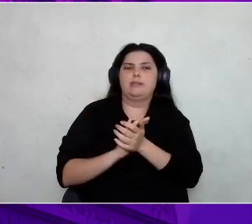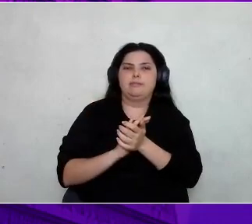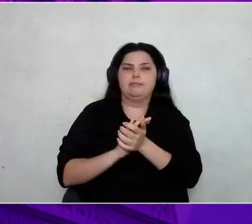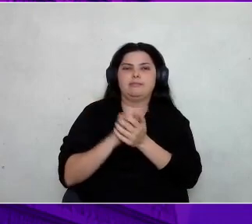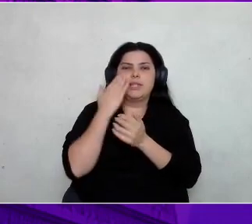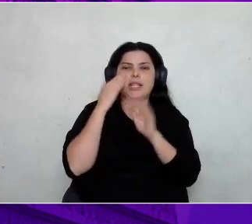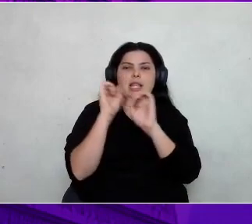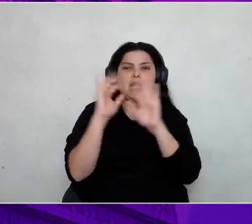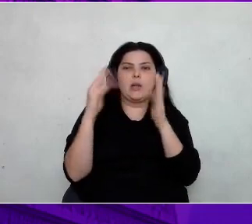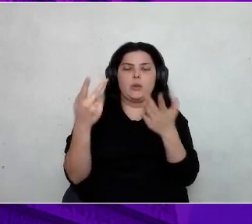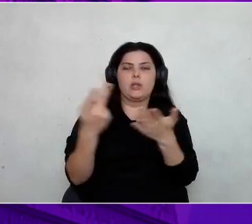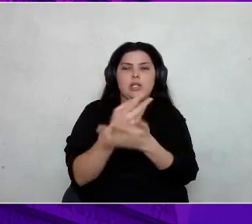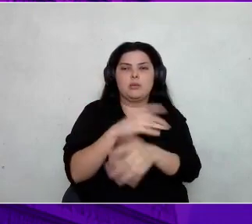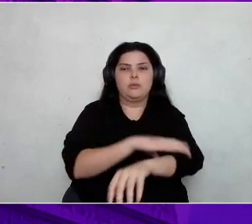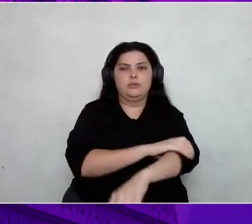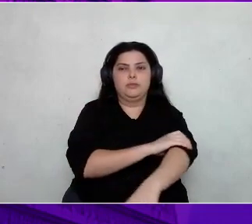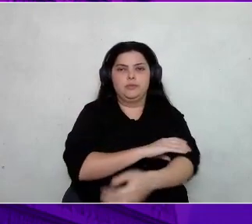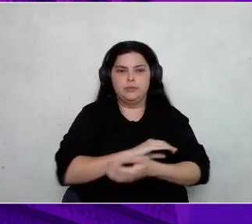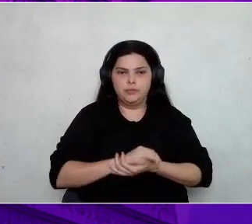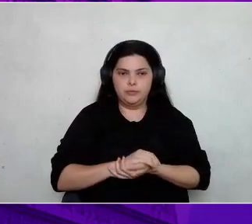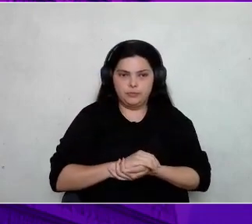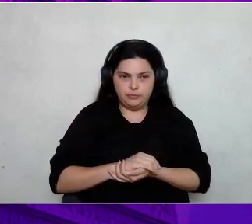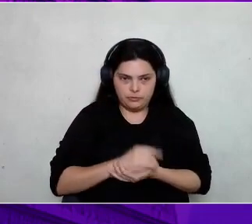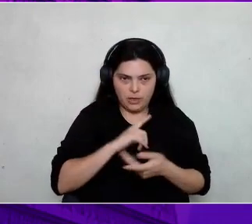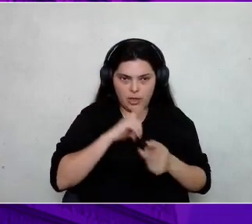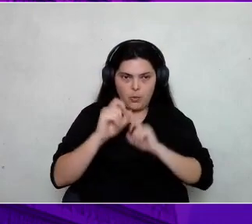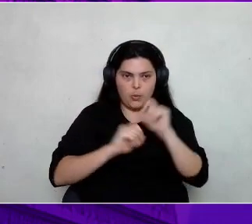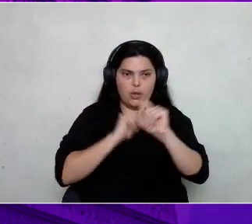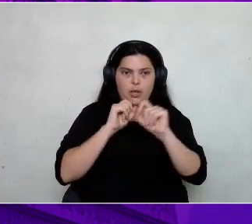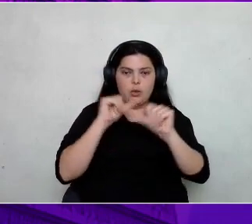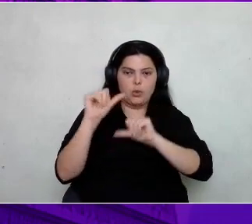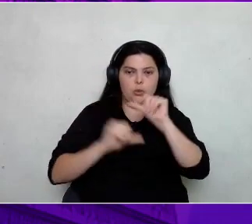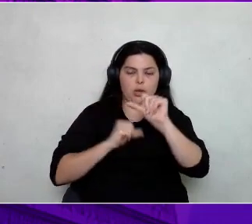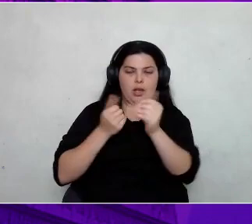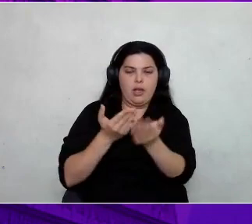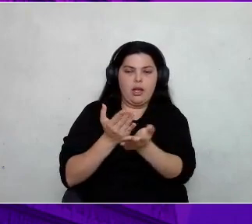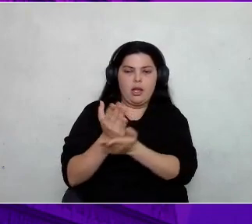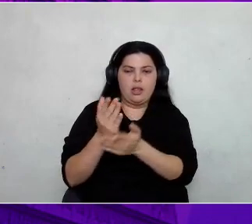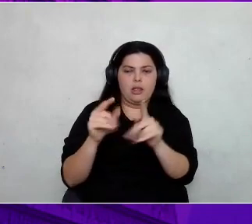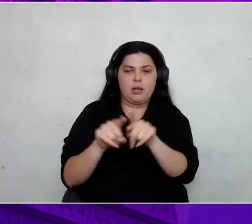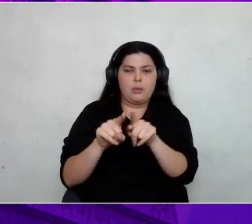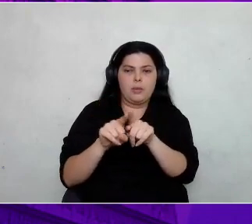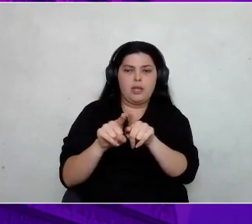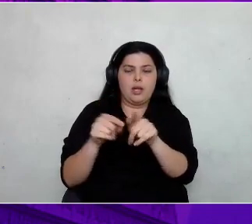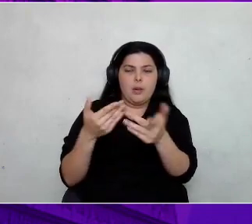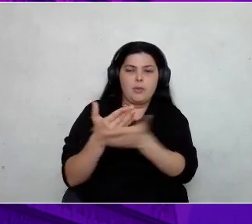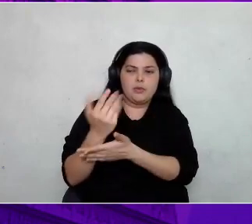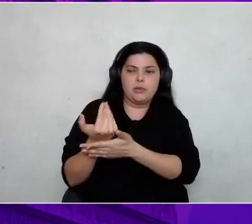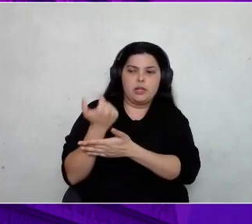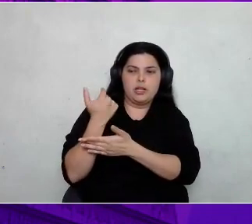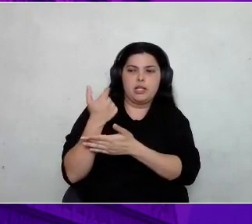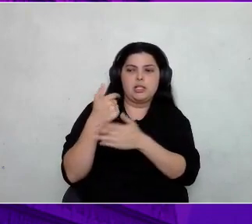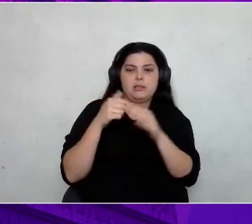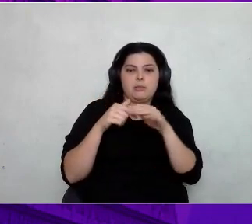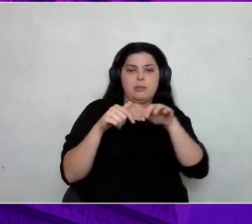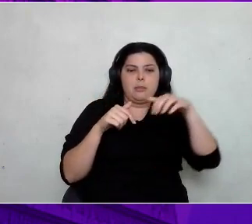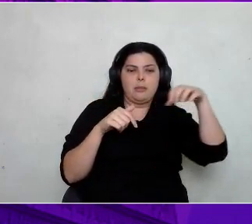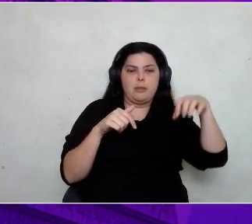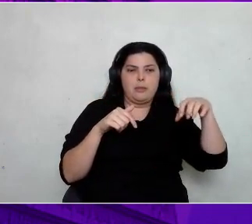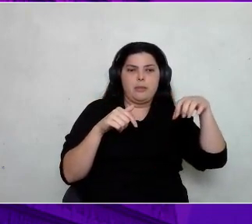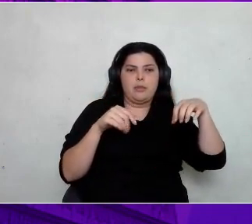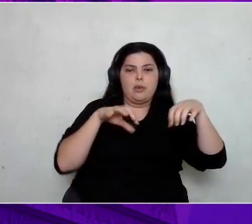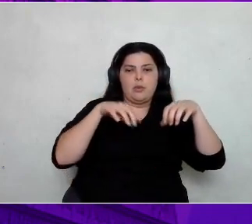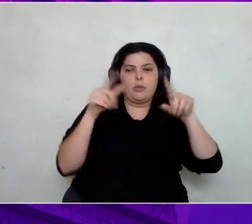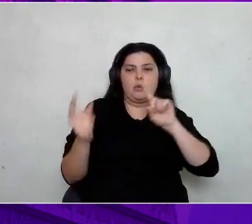acontecendo. E aqui eu também troquei o eixo. Eu coloquei, antes a aprovação estava para o lado de cá, eu coloquei para o lado de lá para ficar